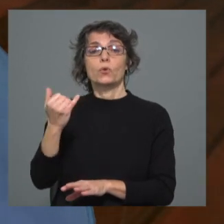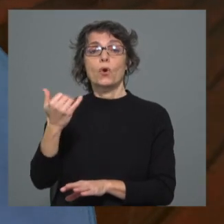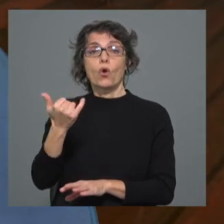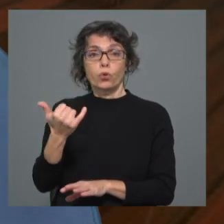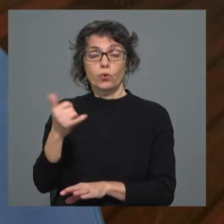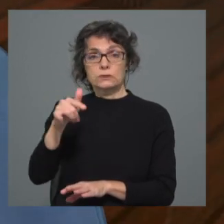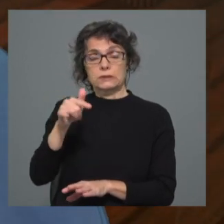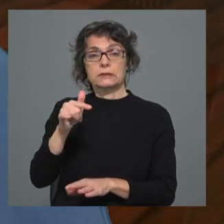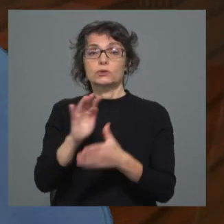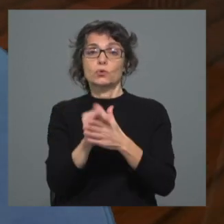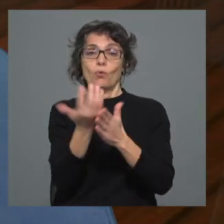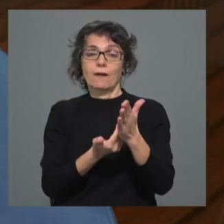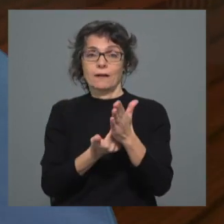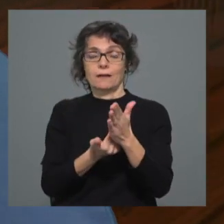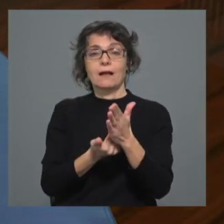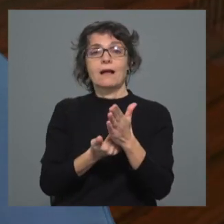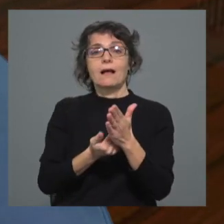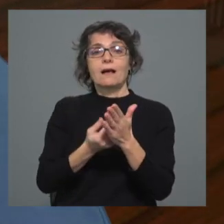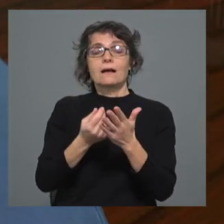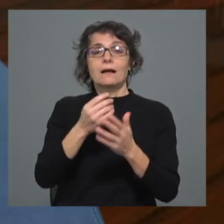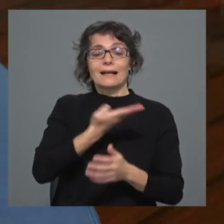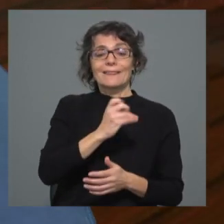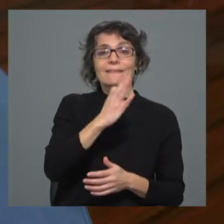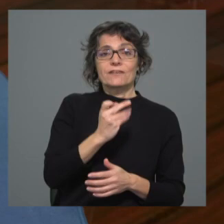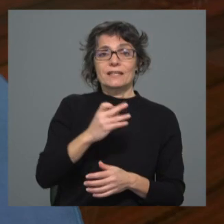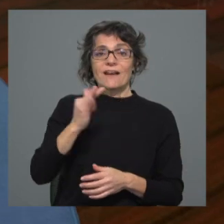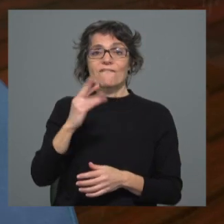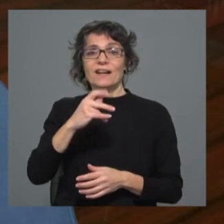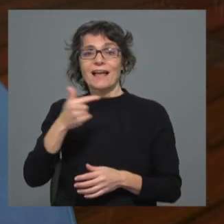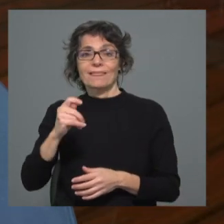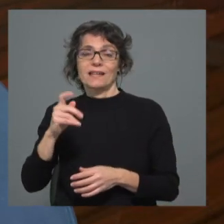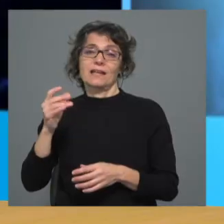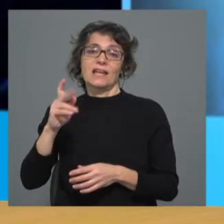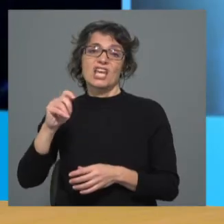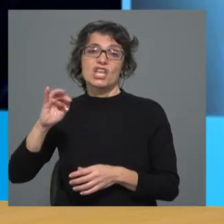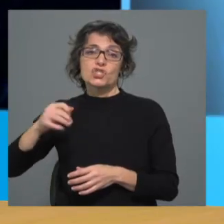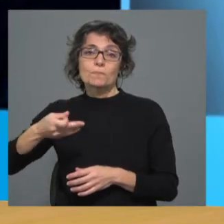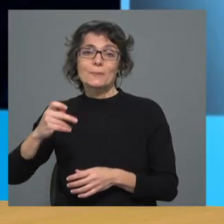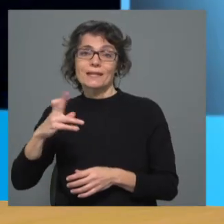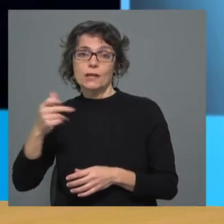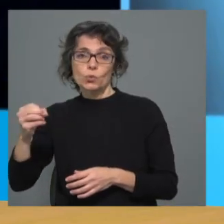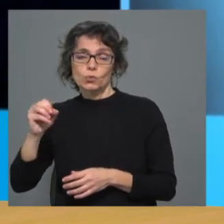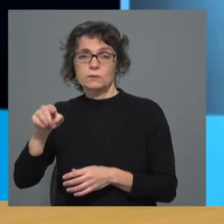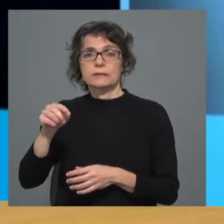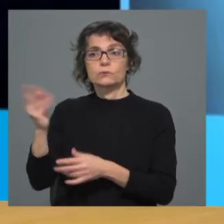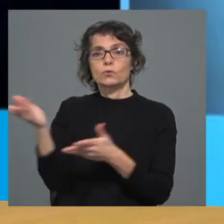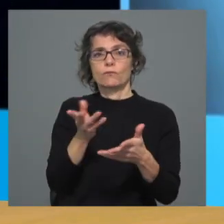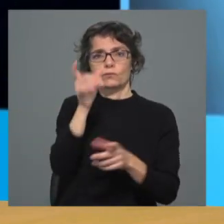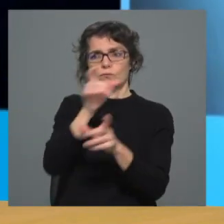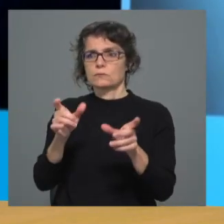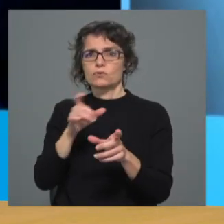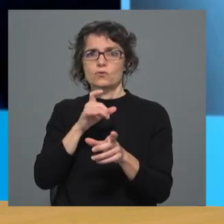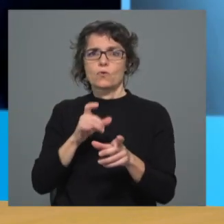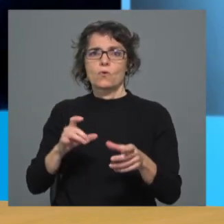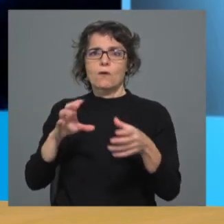Flante Spiritu, que também abriu horizontes e convidou os teólogos e os exegetas a desligarem-se